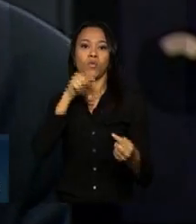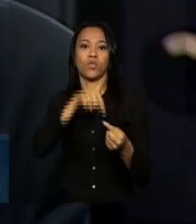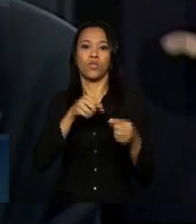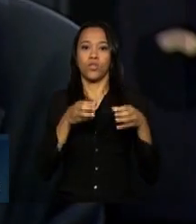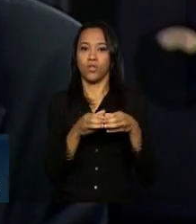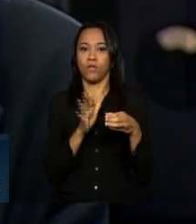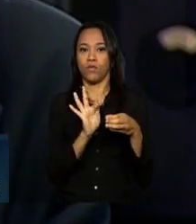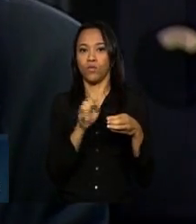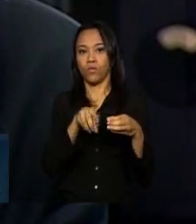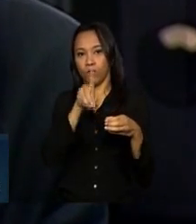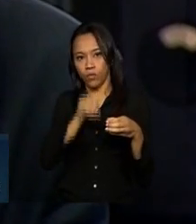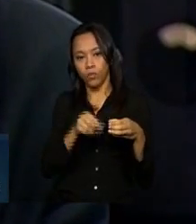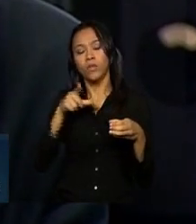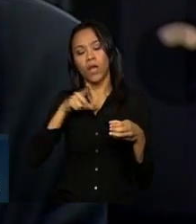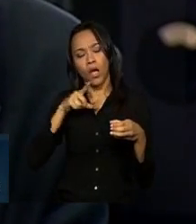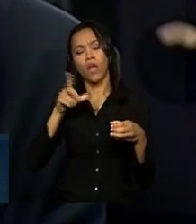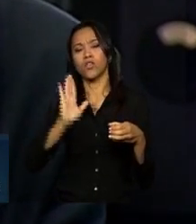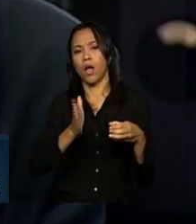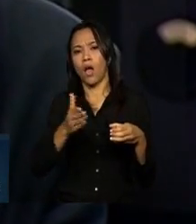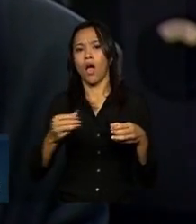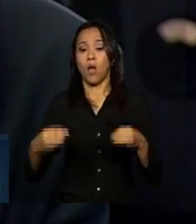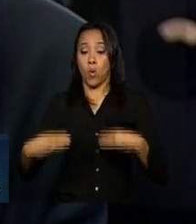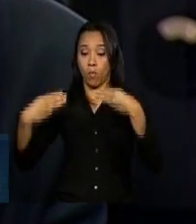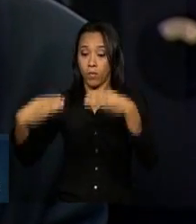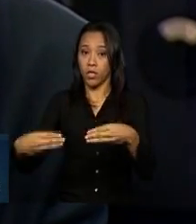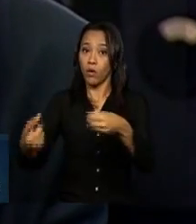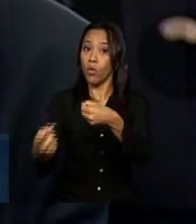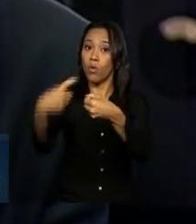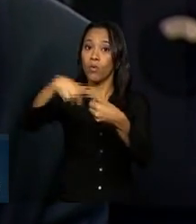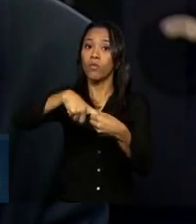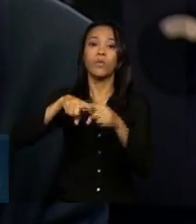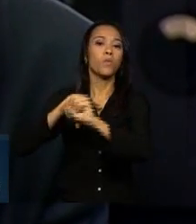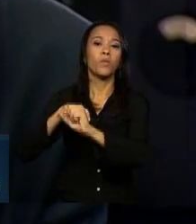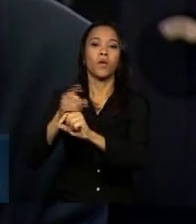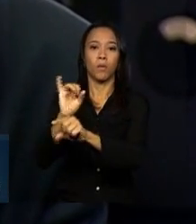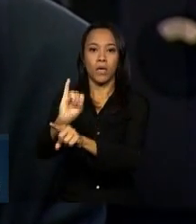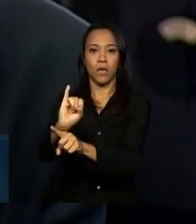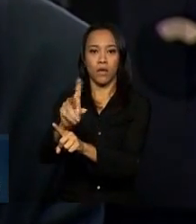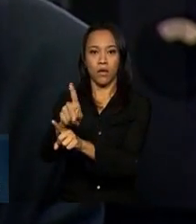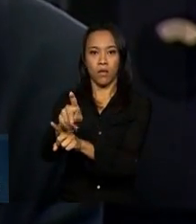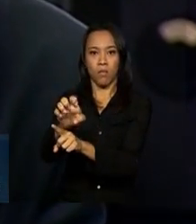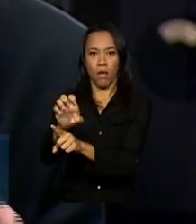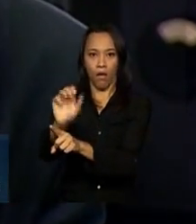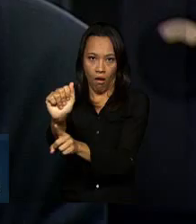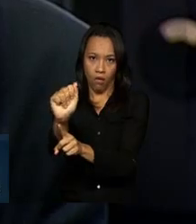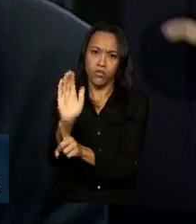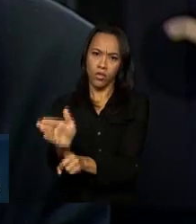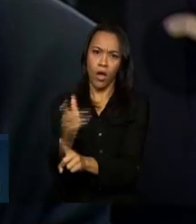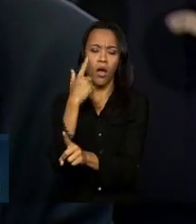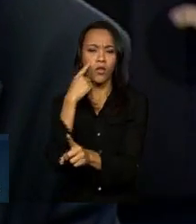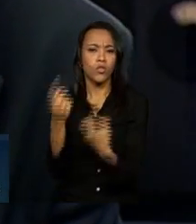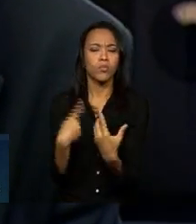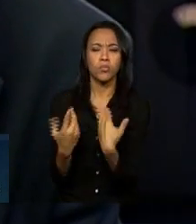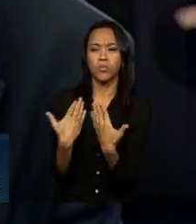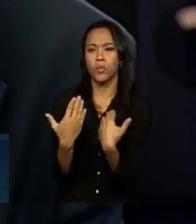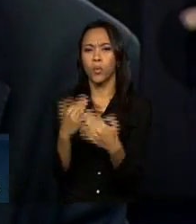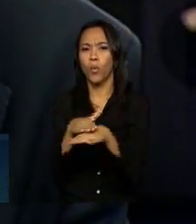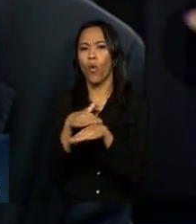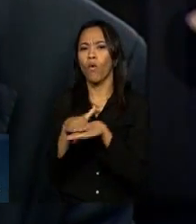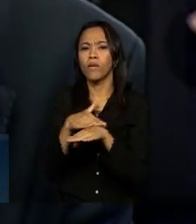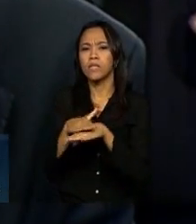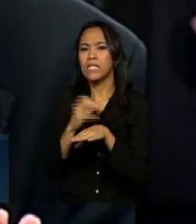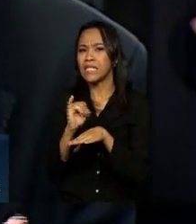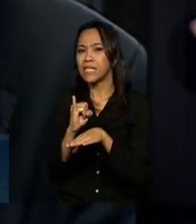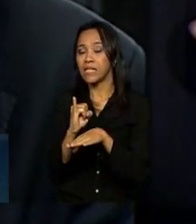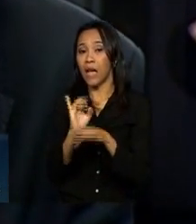Então já tem um convenio com ipé esse trabalho tá sendo feito já tem uma primeira versão desse trabalho nós estamos discutindo com eles ainda e eu